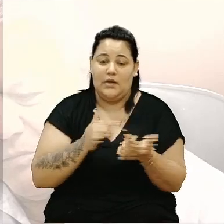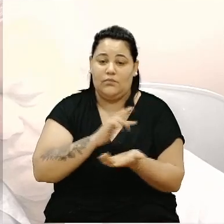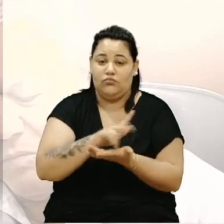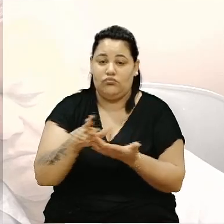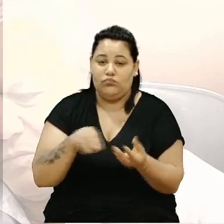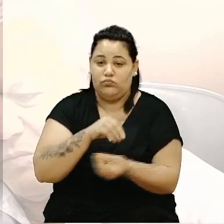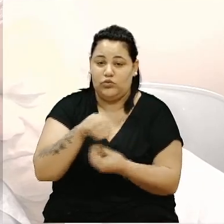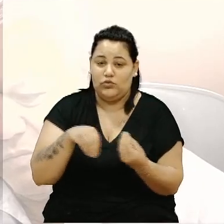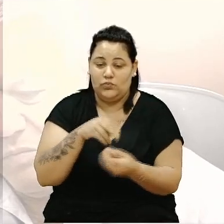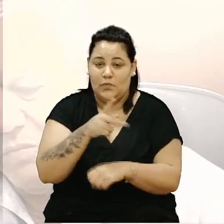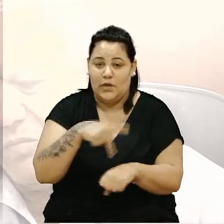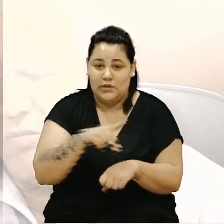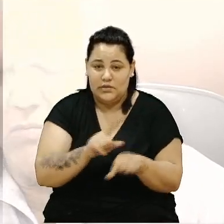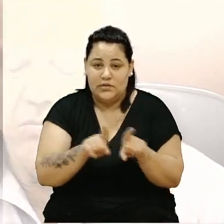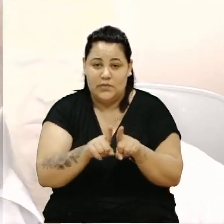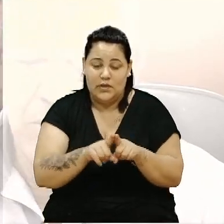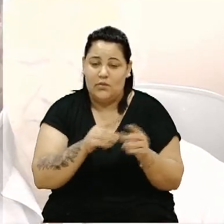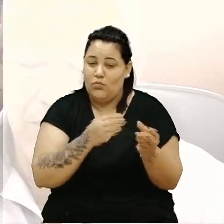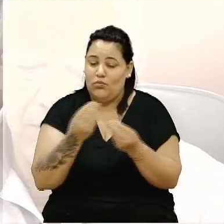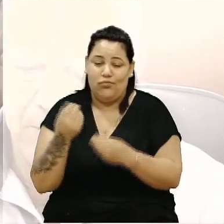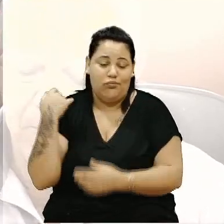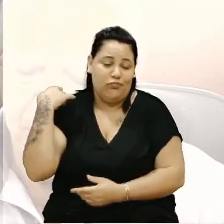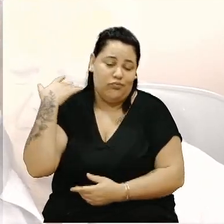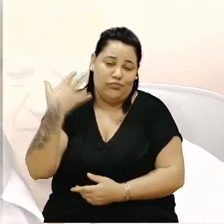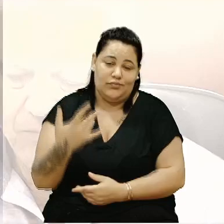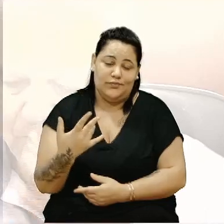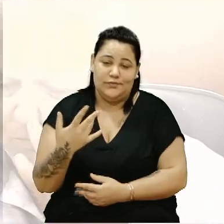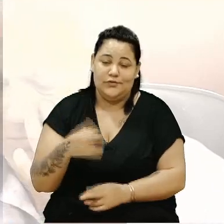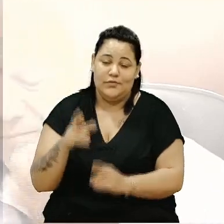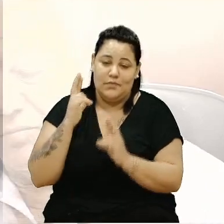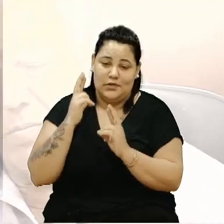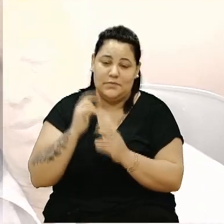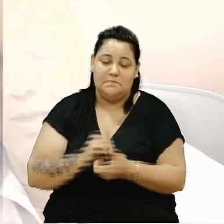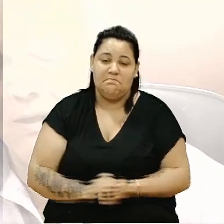diversidade e com muita história de perseverança.